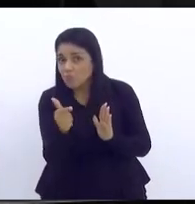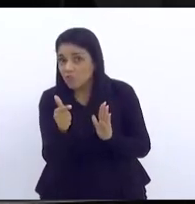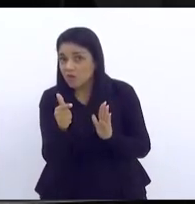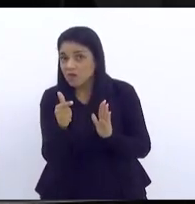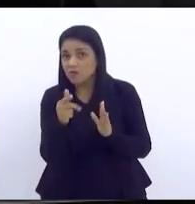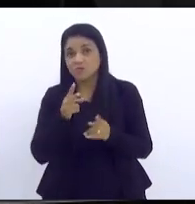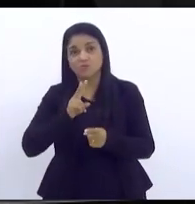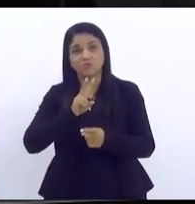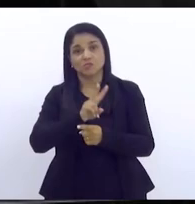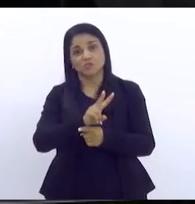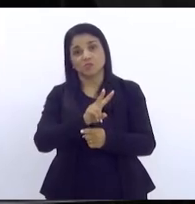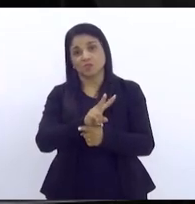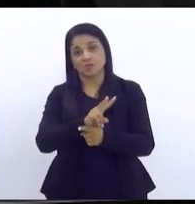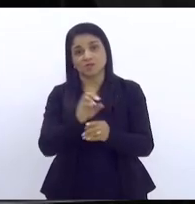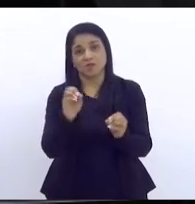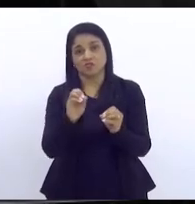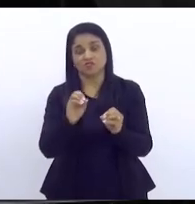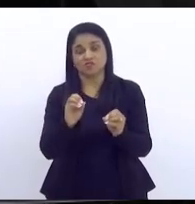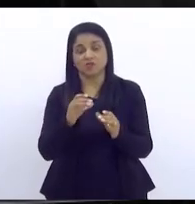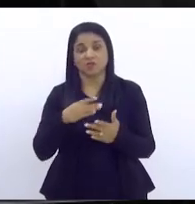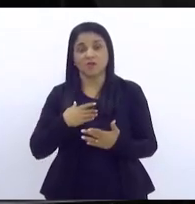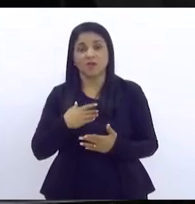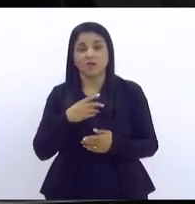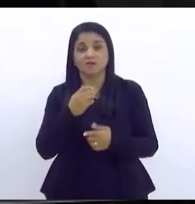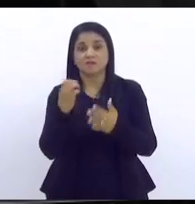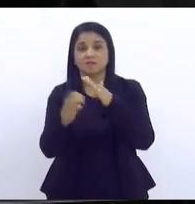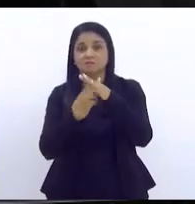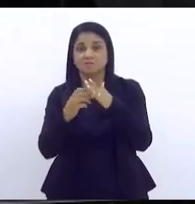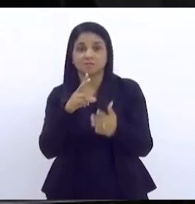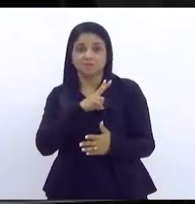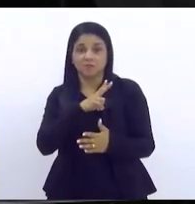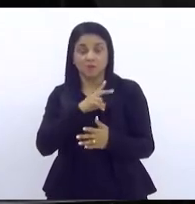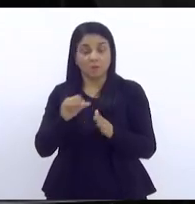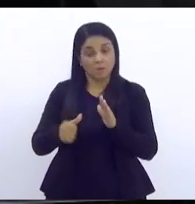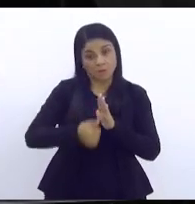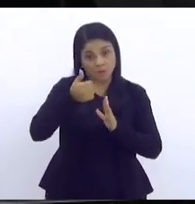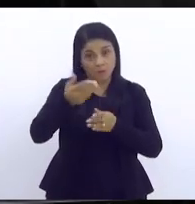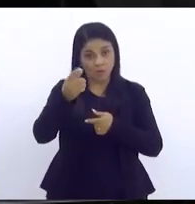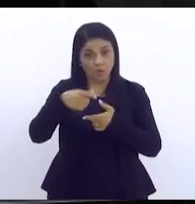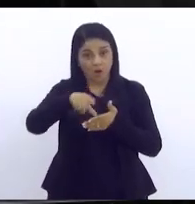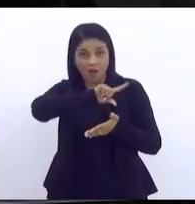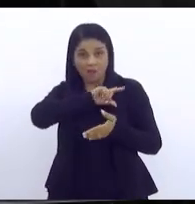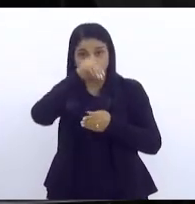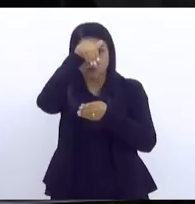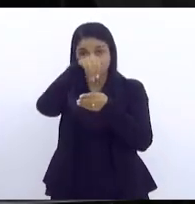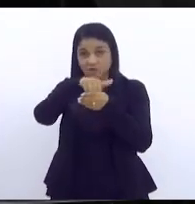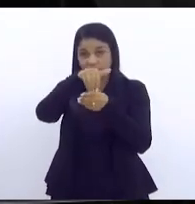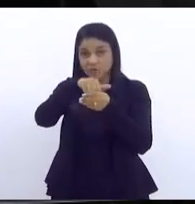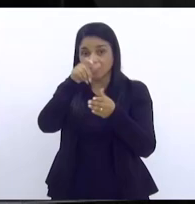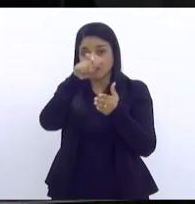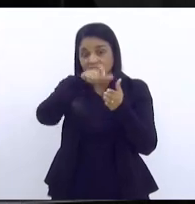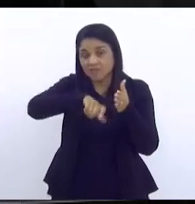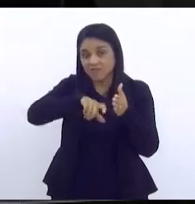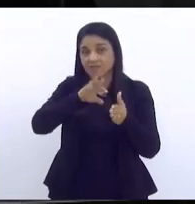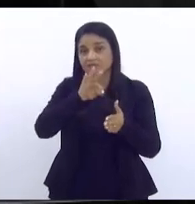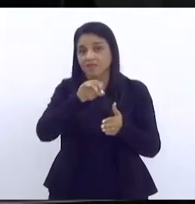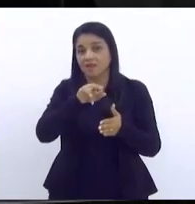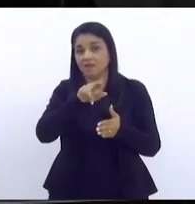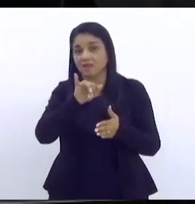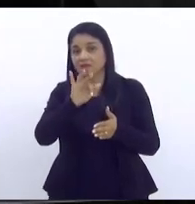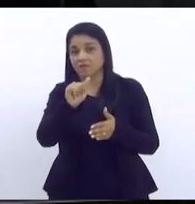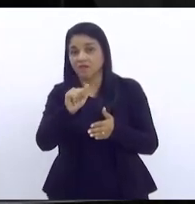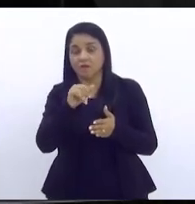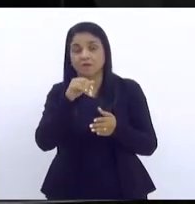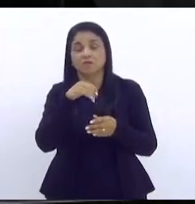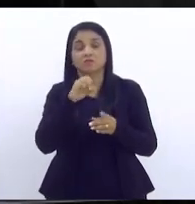ter emprestado dinheiro às empresas privadas primeiro tinha que votar a tarifa social no aqui na na na